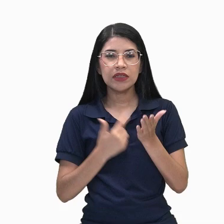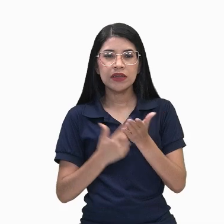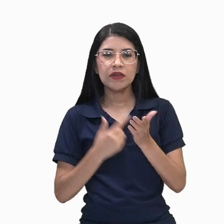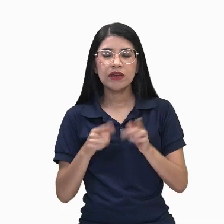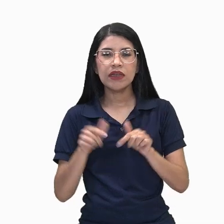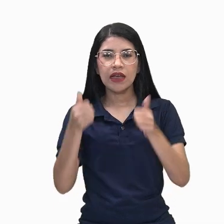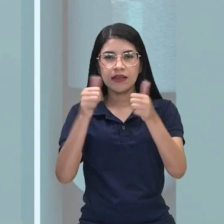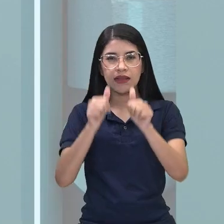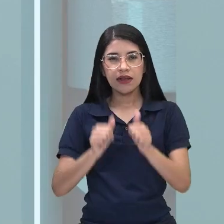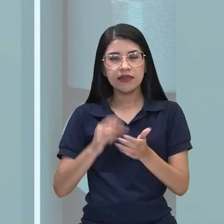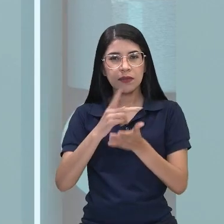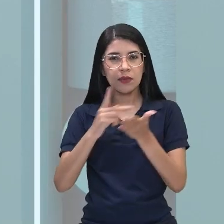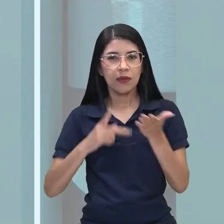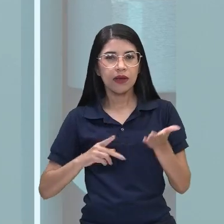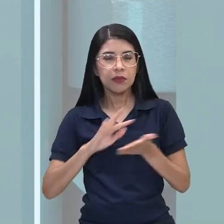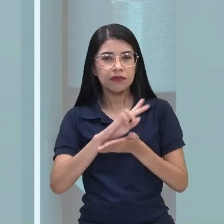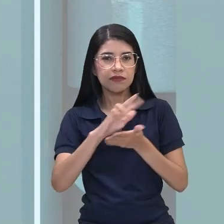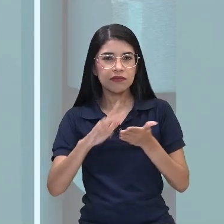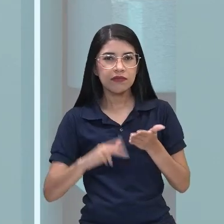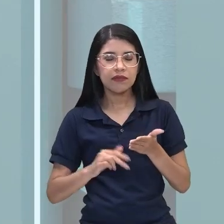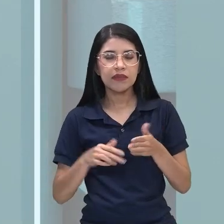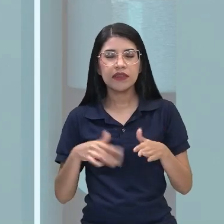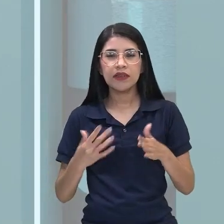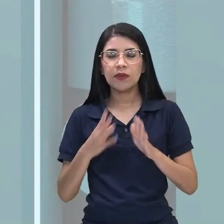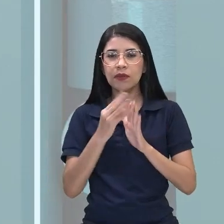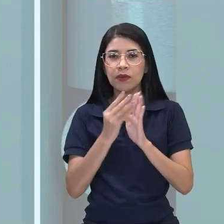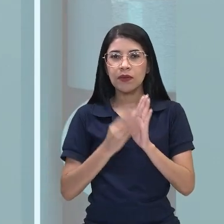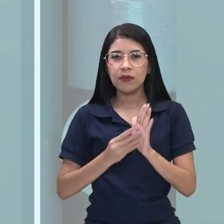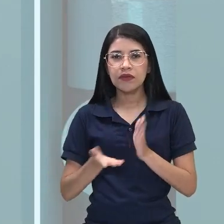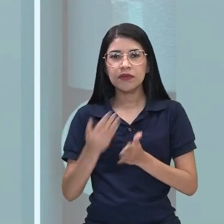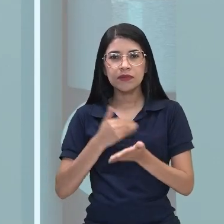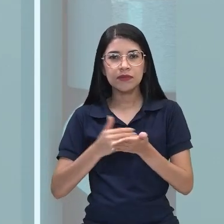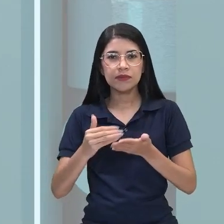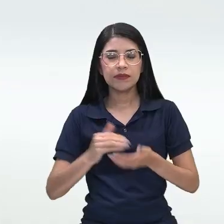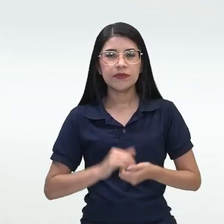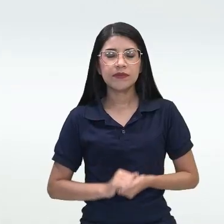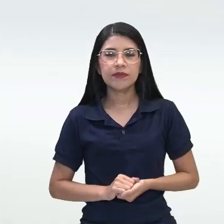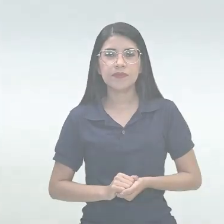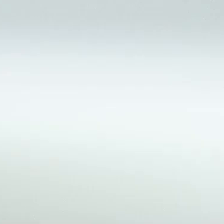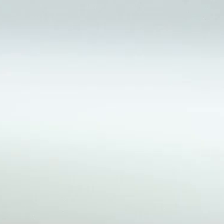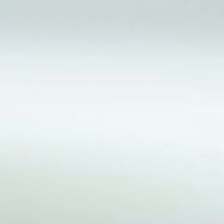de poemas. Então é isso aí, vamos à nossa aula.